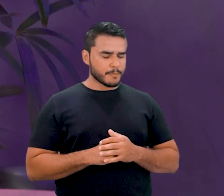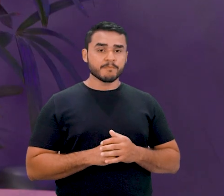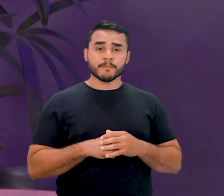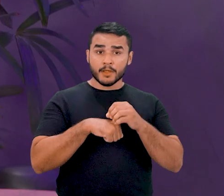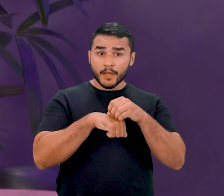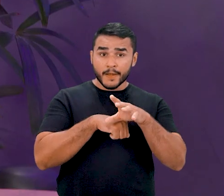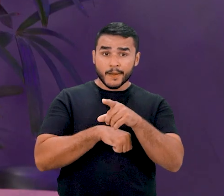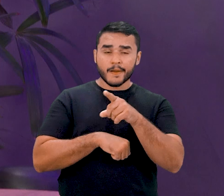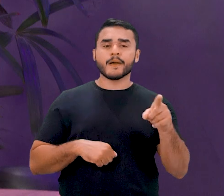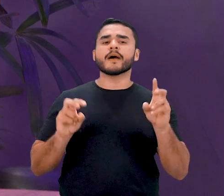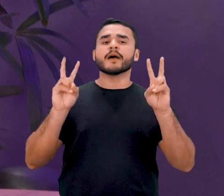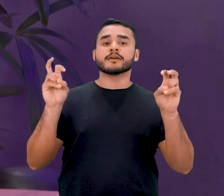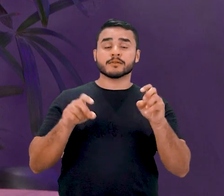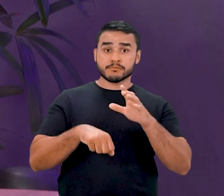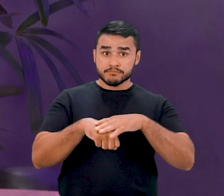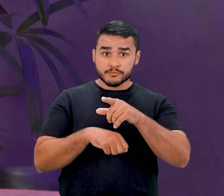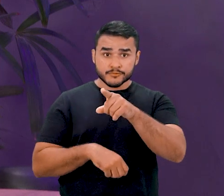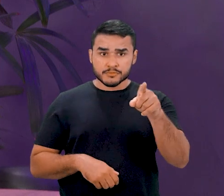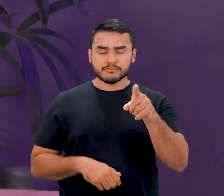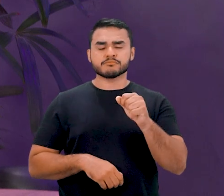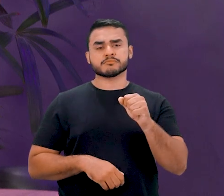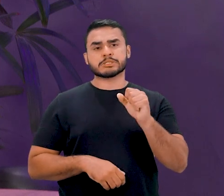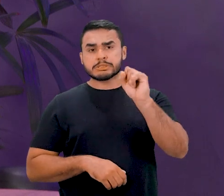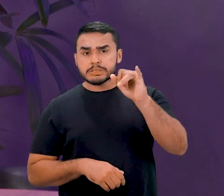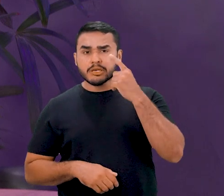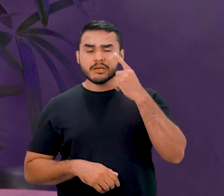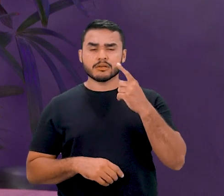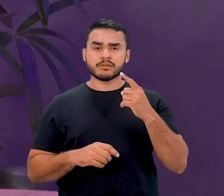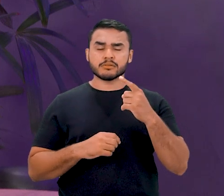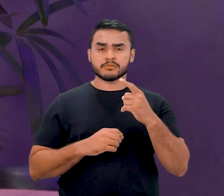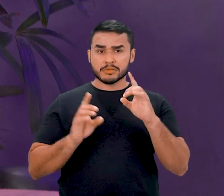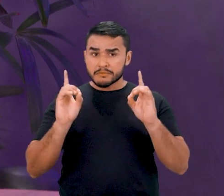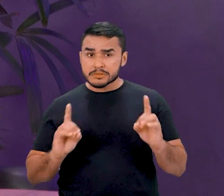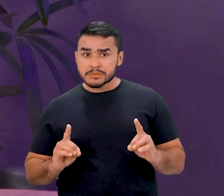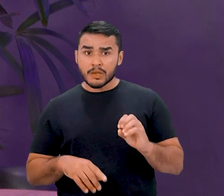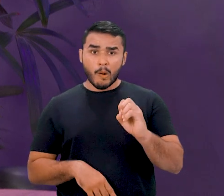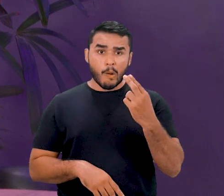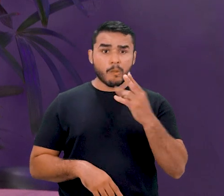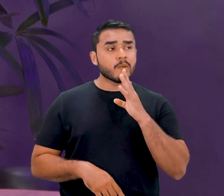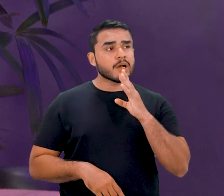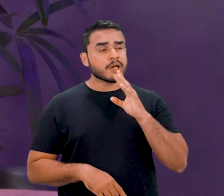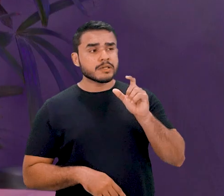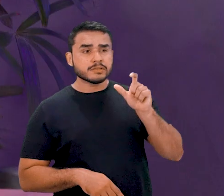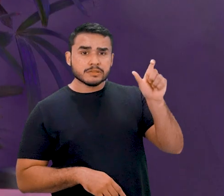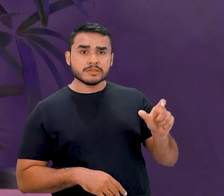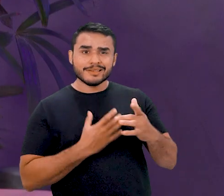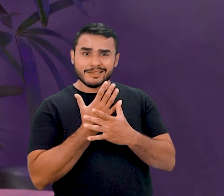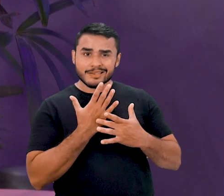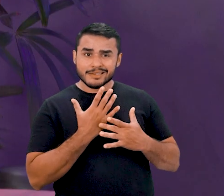mensagem que eu posso deixar hoje é: se você vê uma pessoa com deficiência, se você conhece uma pessoa com deficiência,